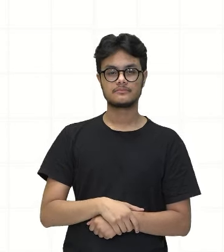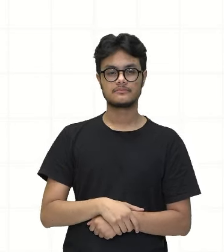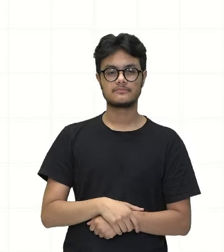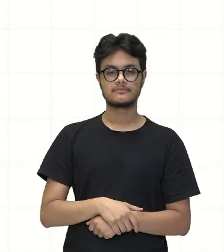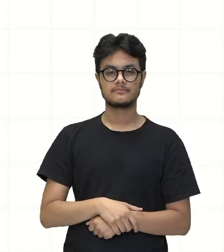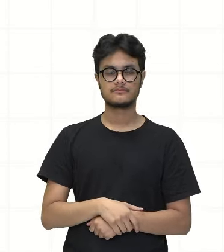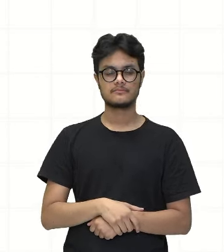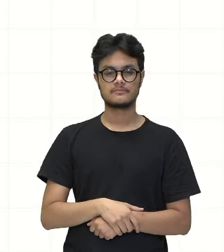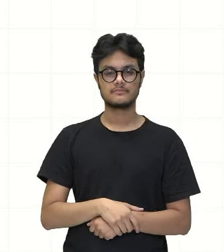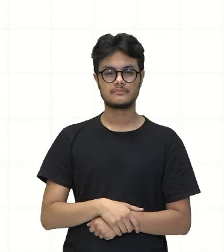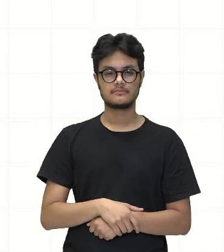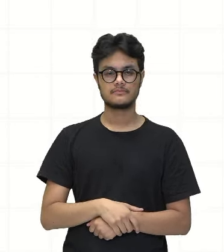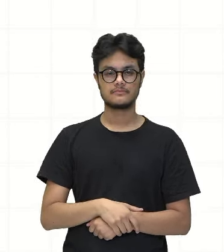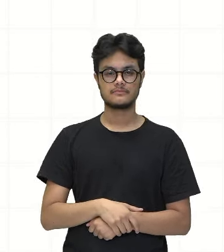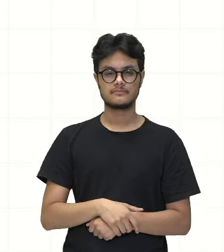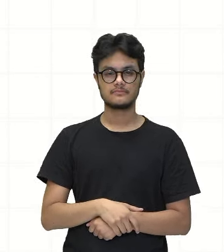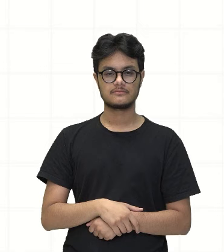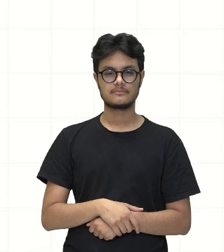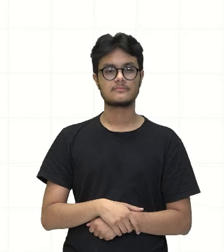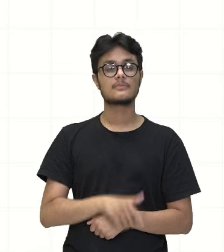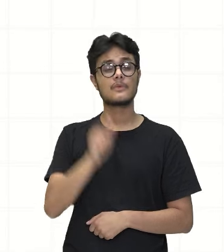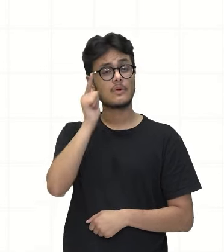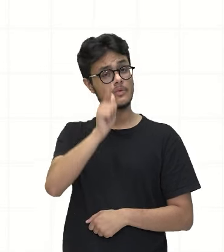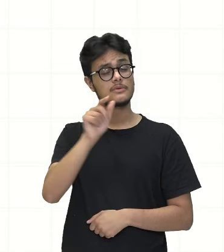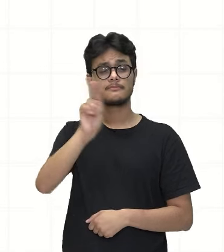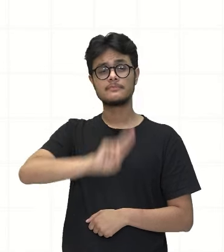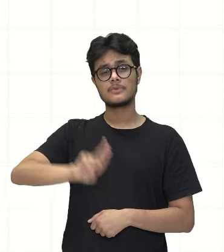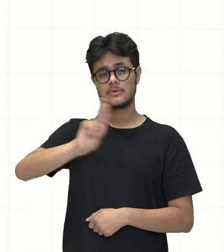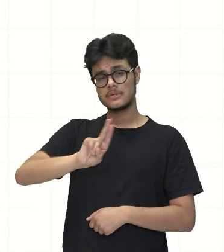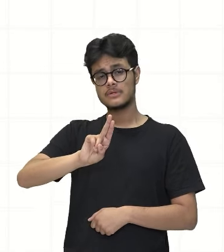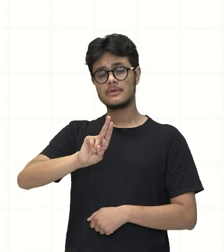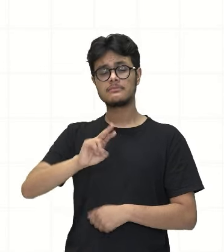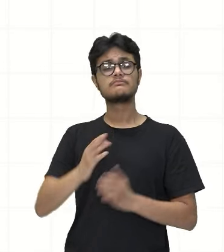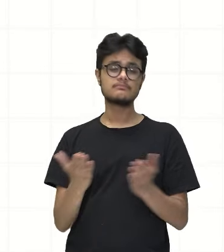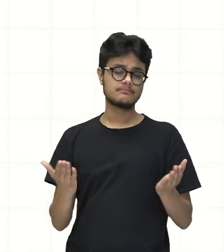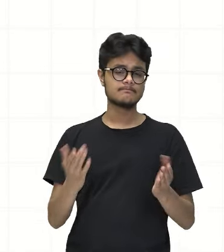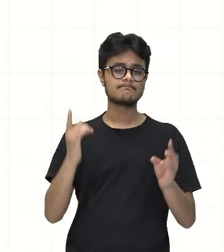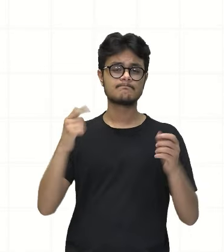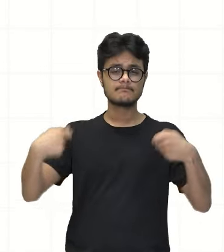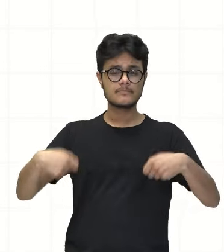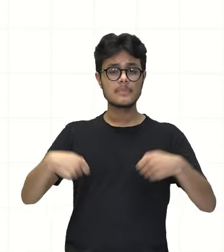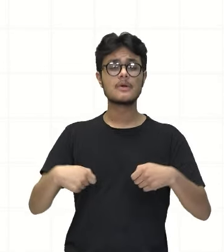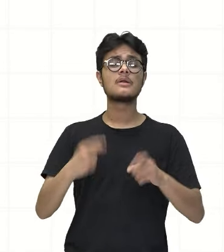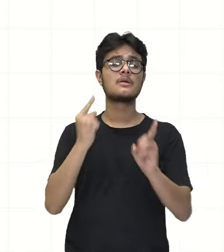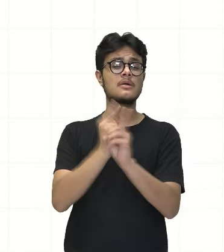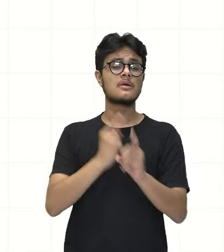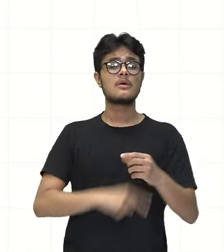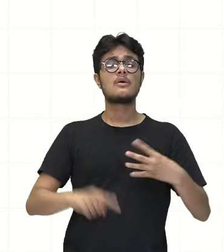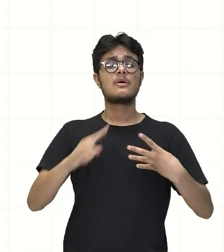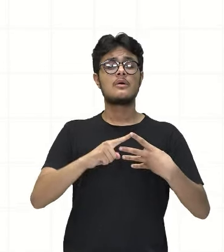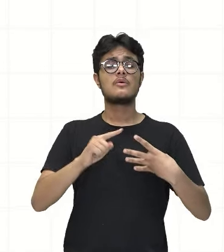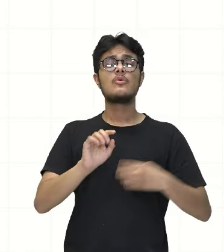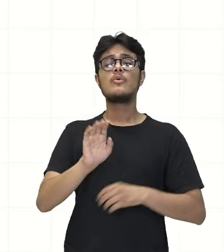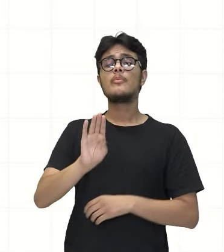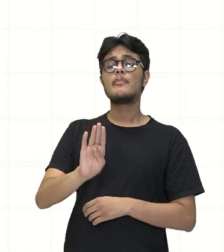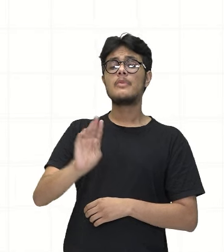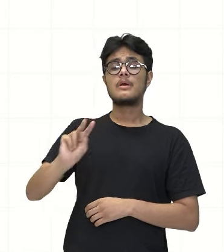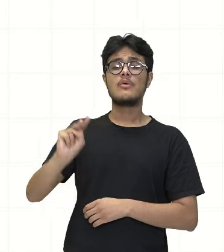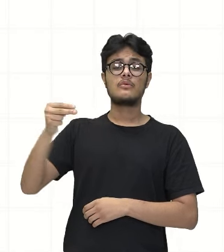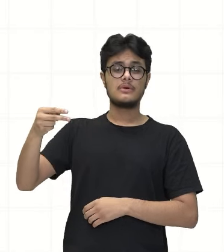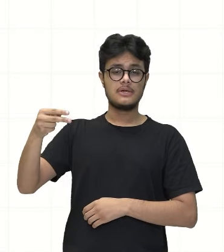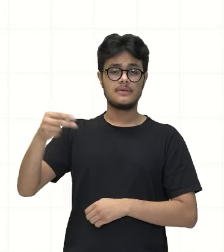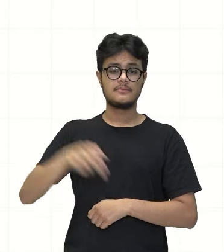essa fórmula, porque eu tenho aqui as duas medidas e basta eu encontrar a terceira aqui usando essa fórmula.